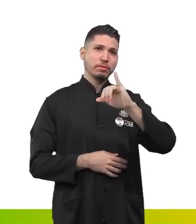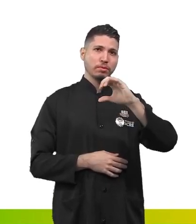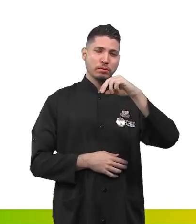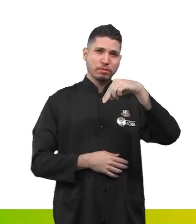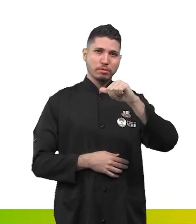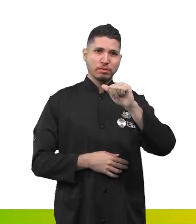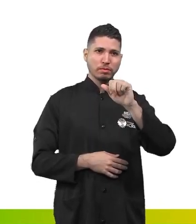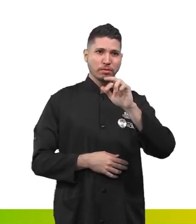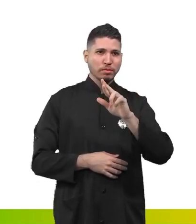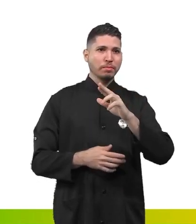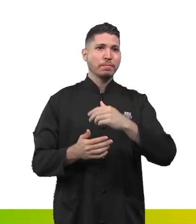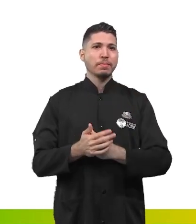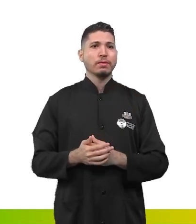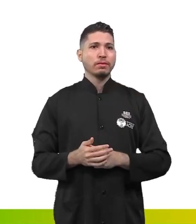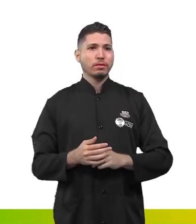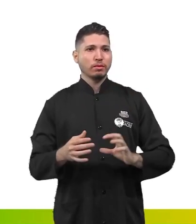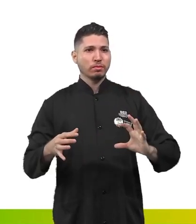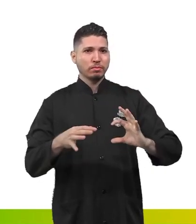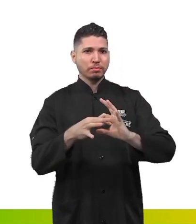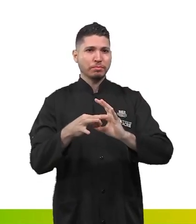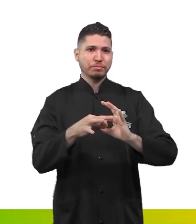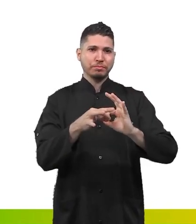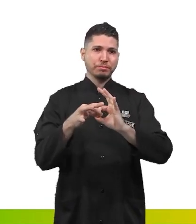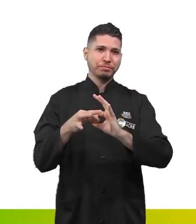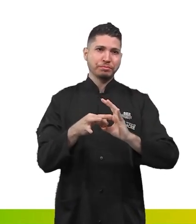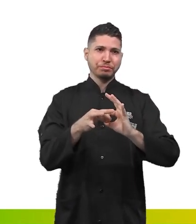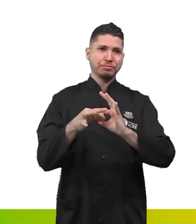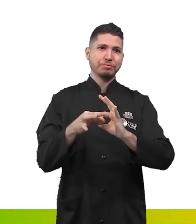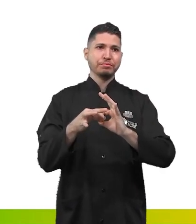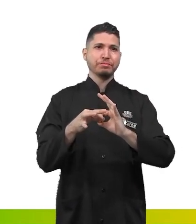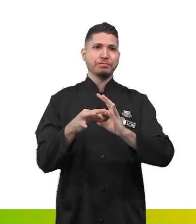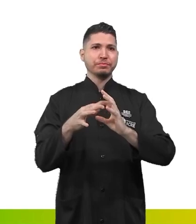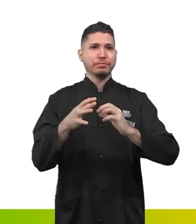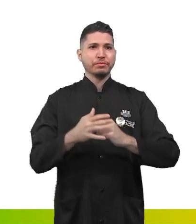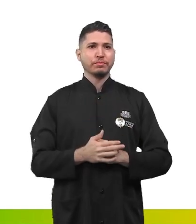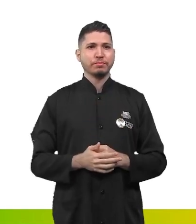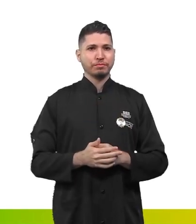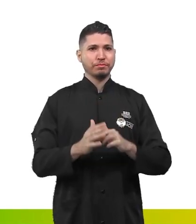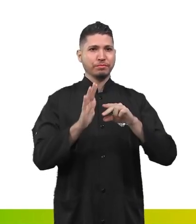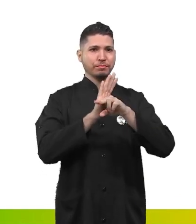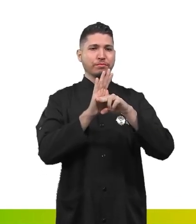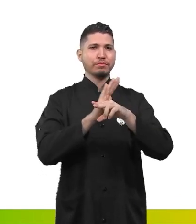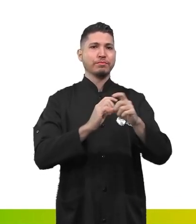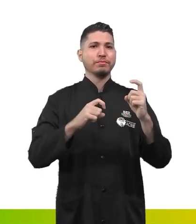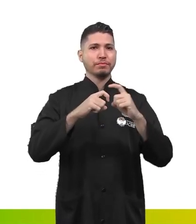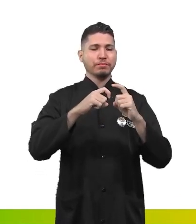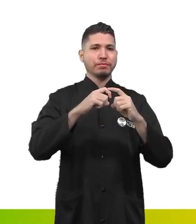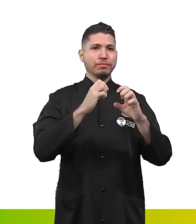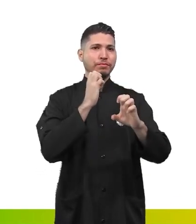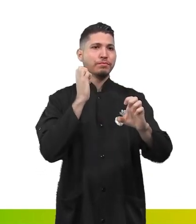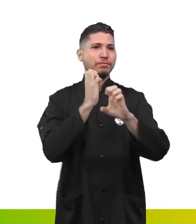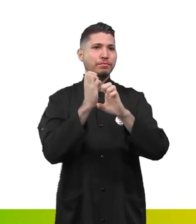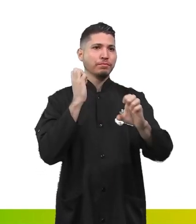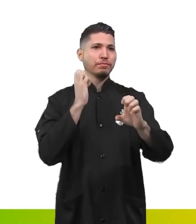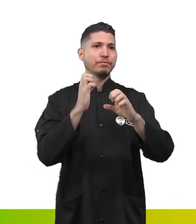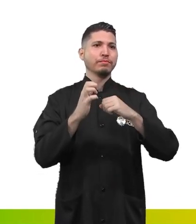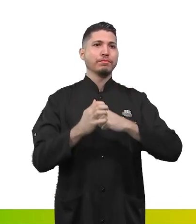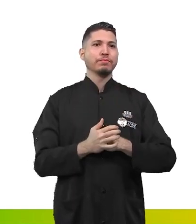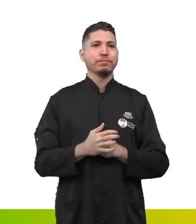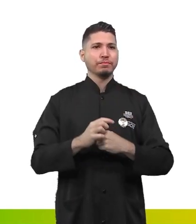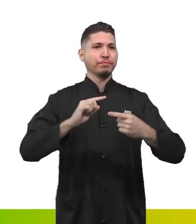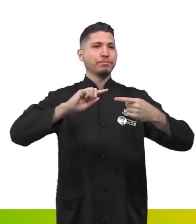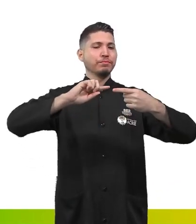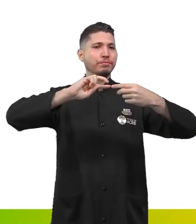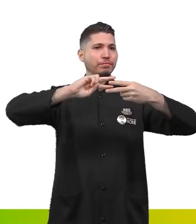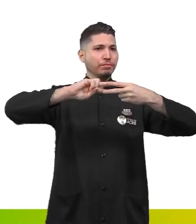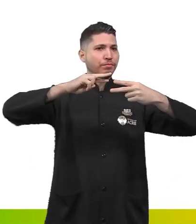filosofia, direito, ciências exatas, ciências políticas e do meio ambiente. Agora, qual